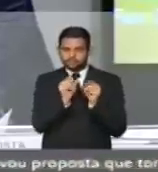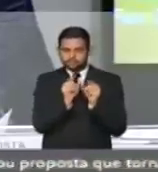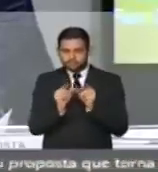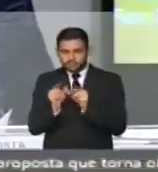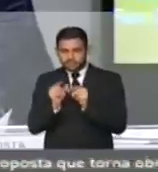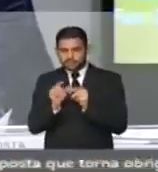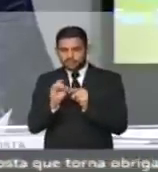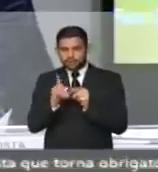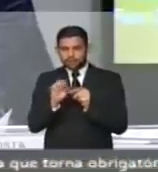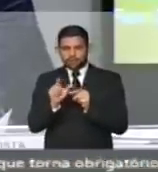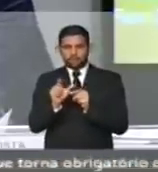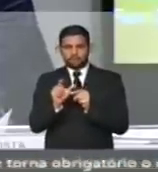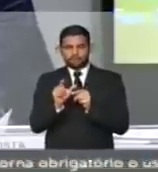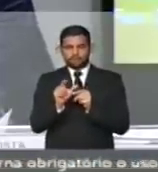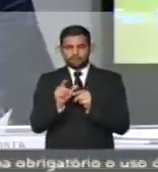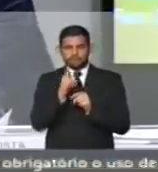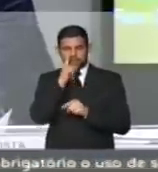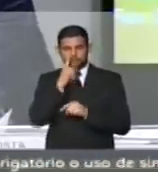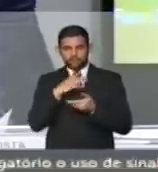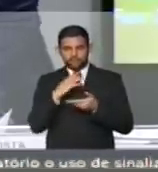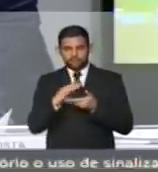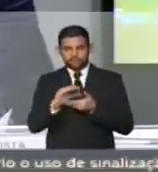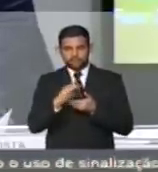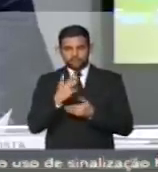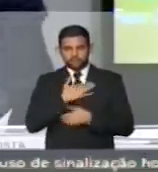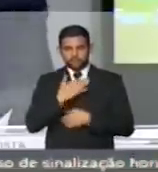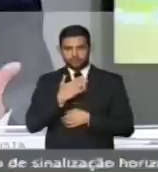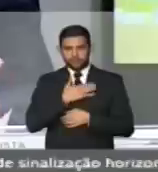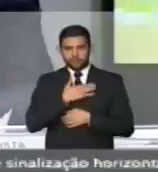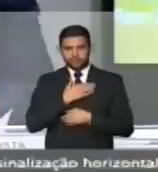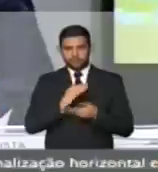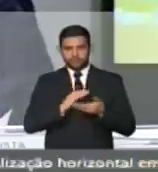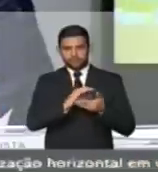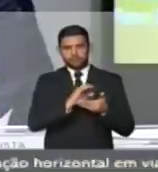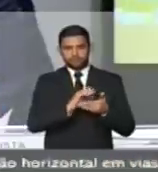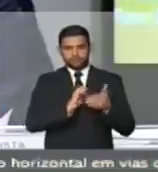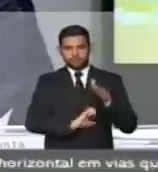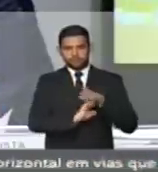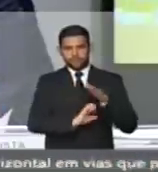do capital de risco que foi investido por mim e investidores,